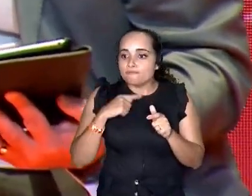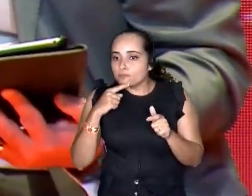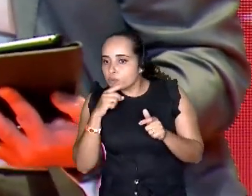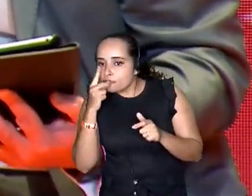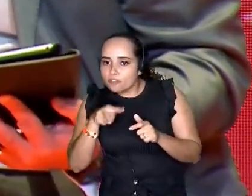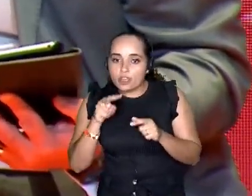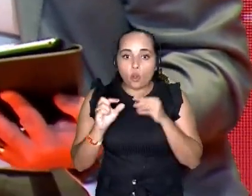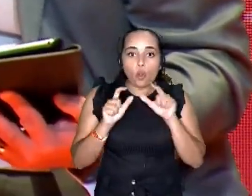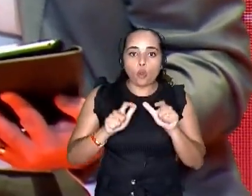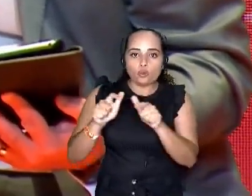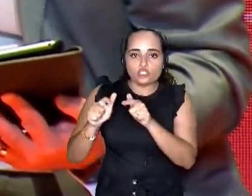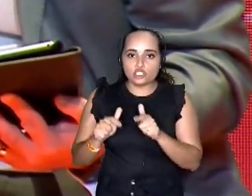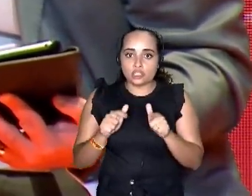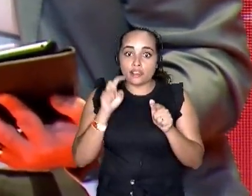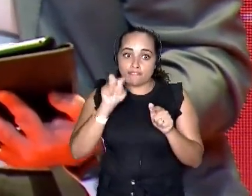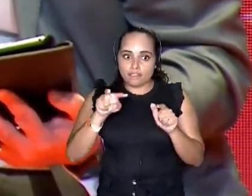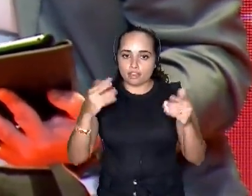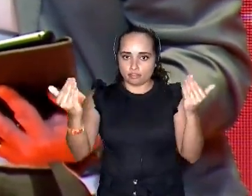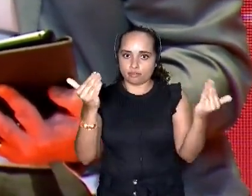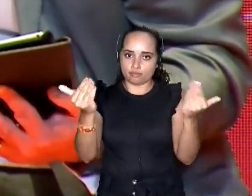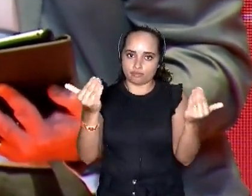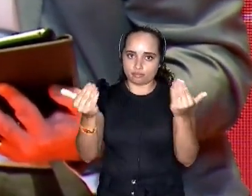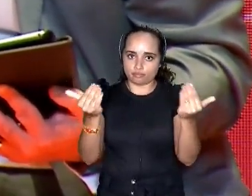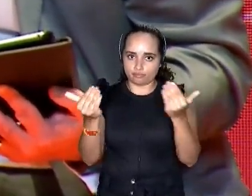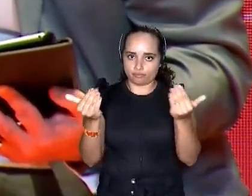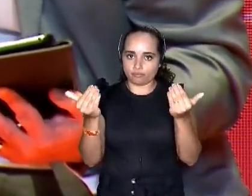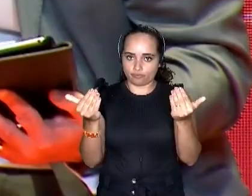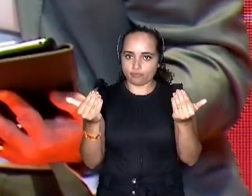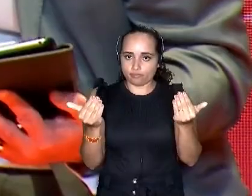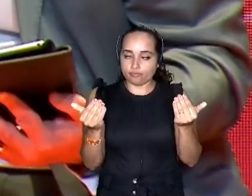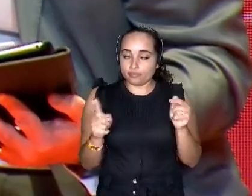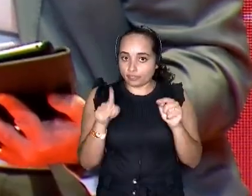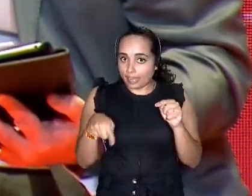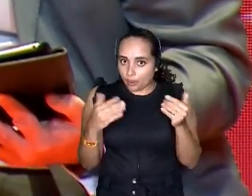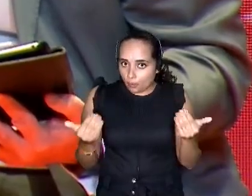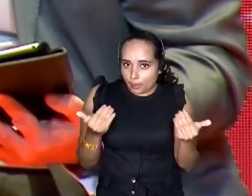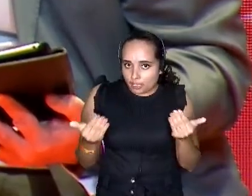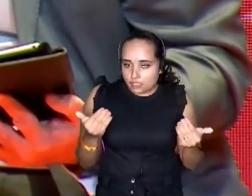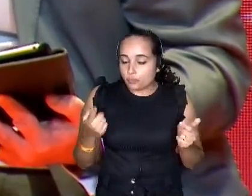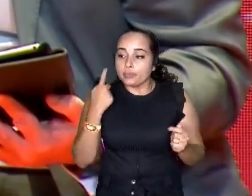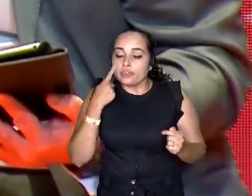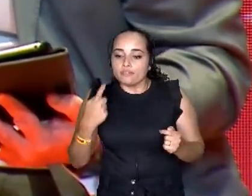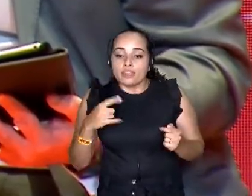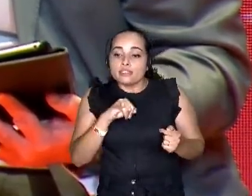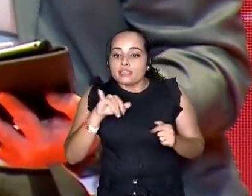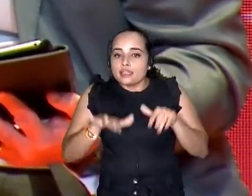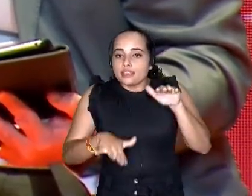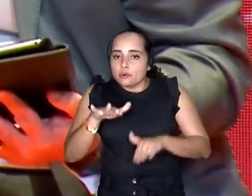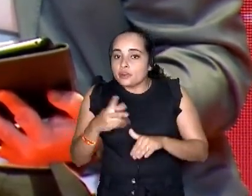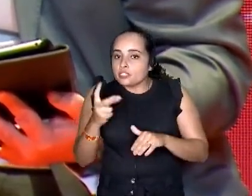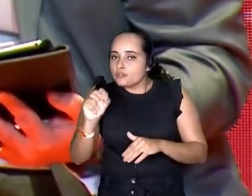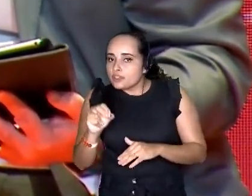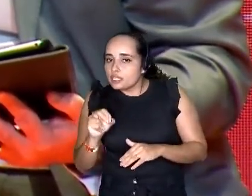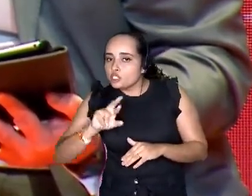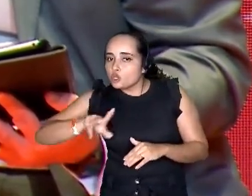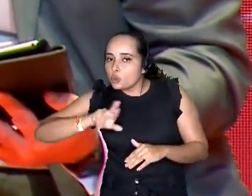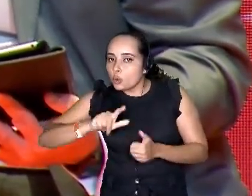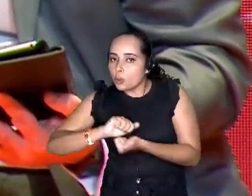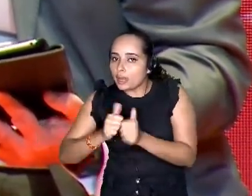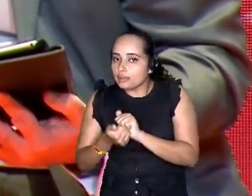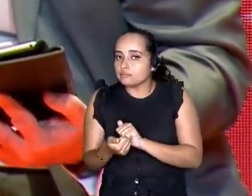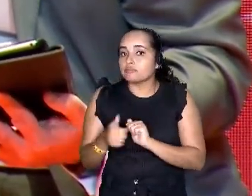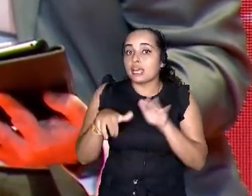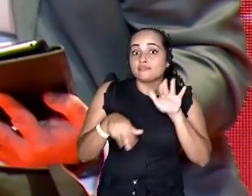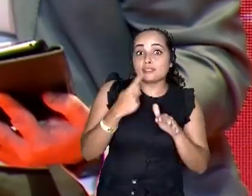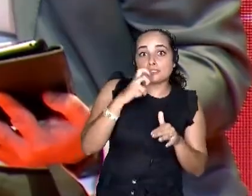transação, começar a fazer a comparabilidade, a comparação, e ver se talvez esses 20 não sejam adequados, talvez